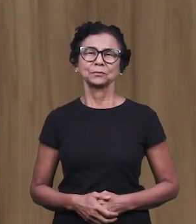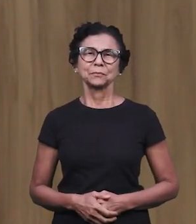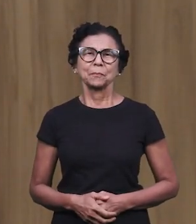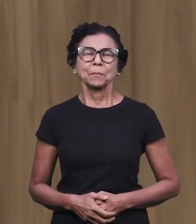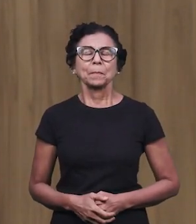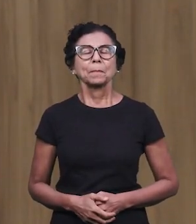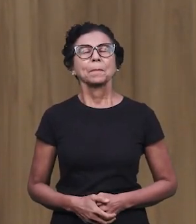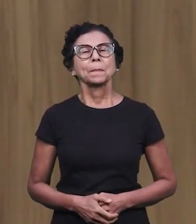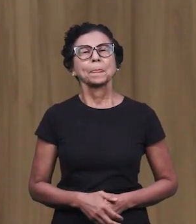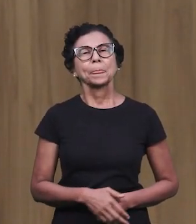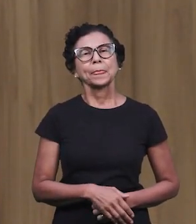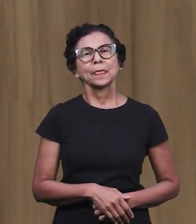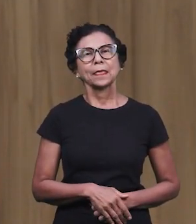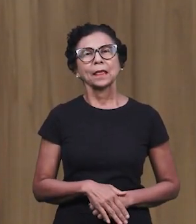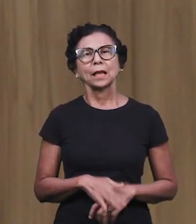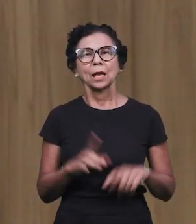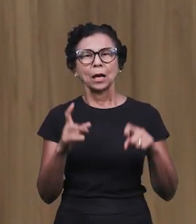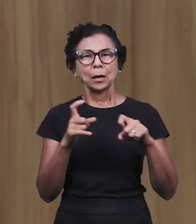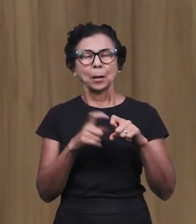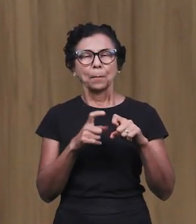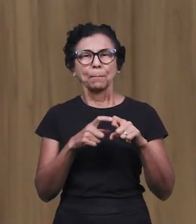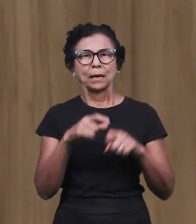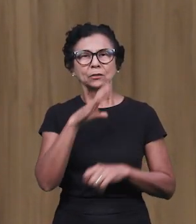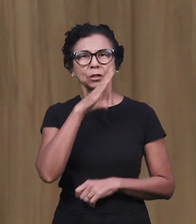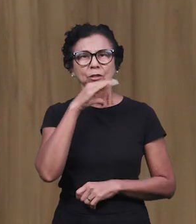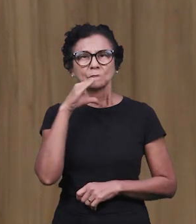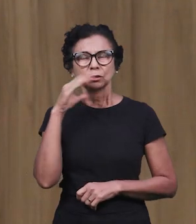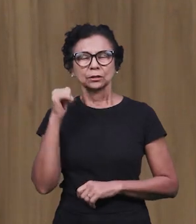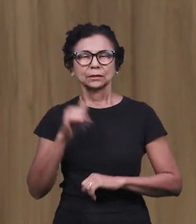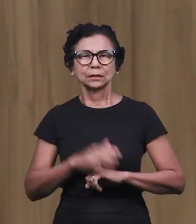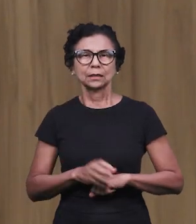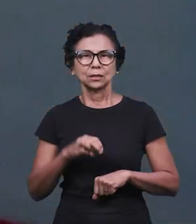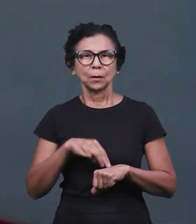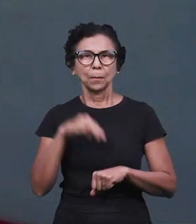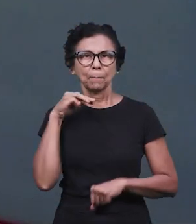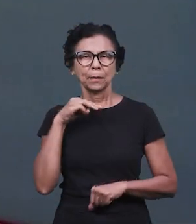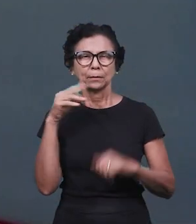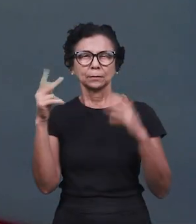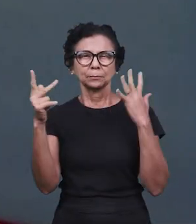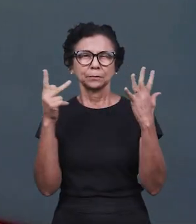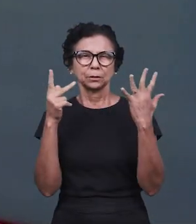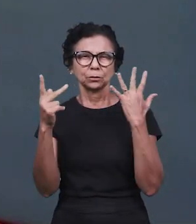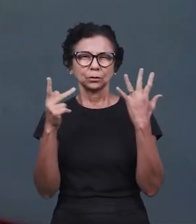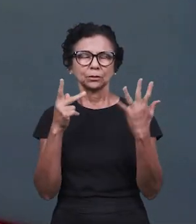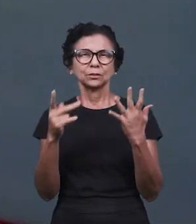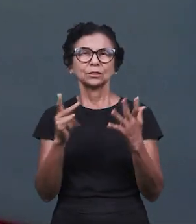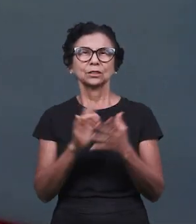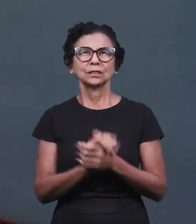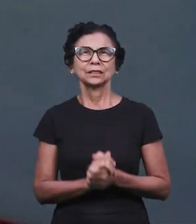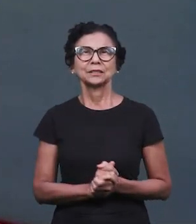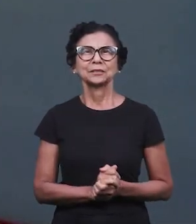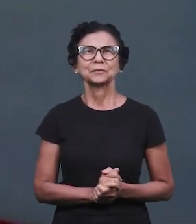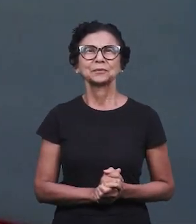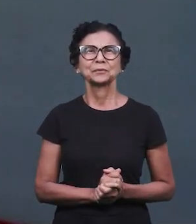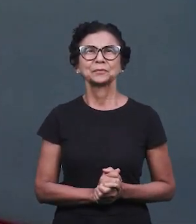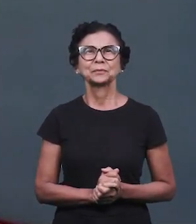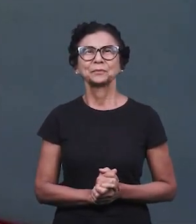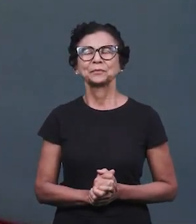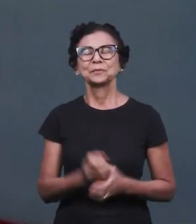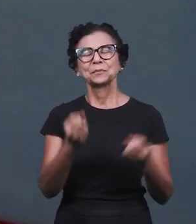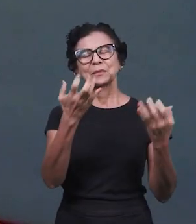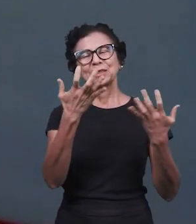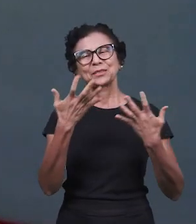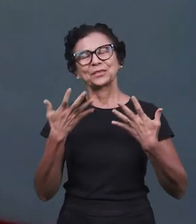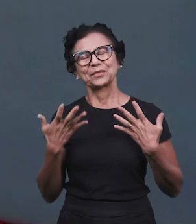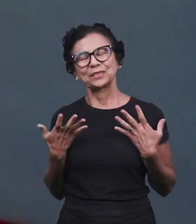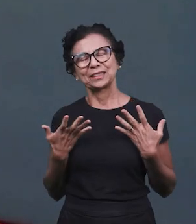com a psiquiatra, médica de adolescente e mestre em psicologia, doutora Ana Peixoto. Seja bem-vinda, Ana, que prazer tê-lo novamente. Muito